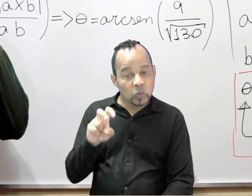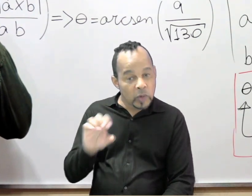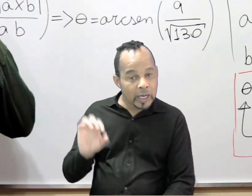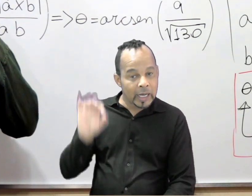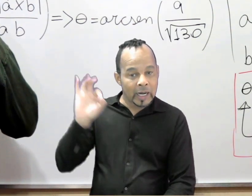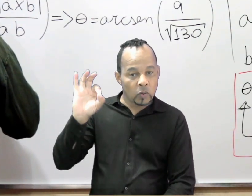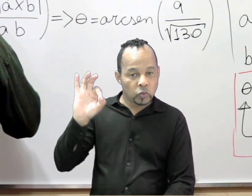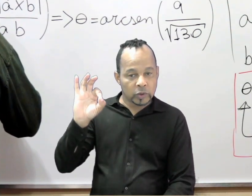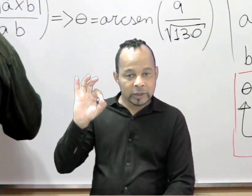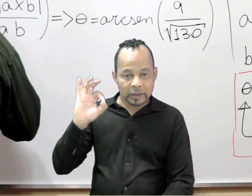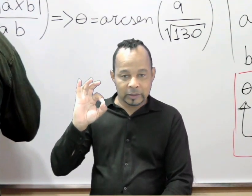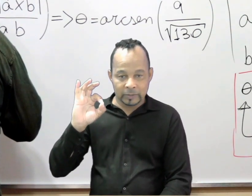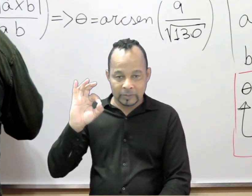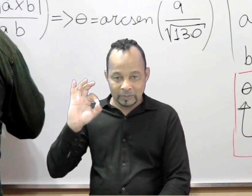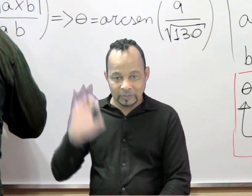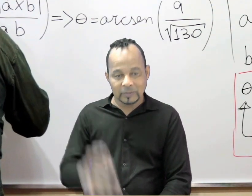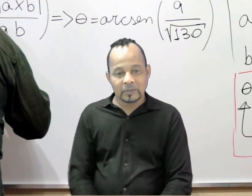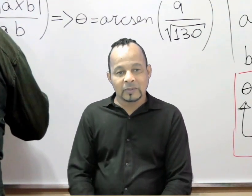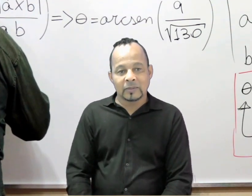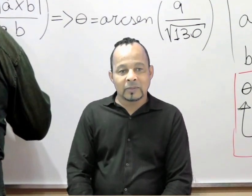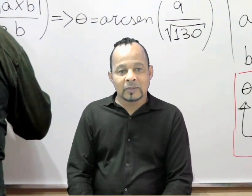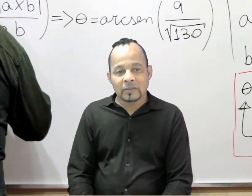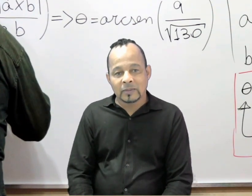52,125 graus.